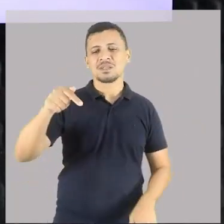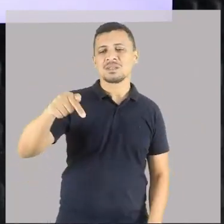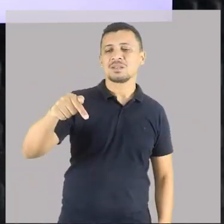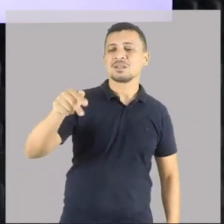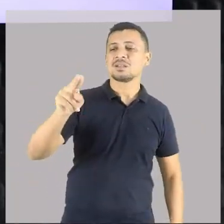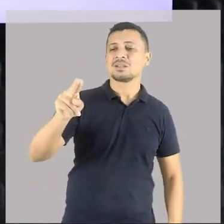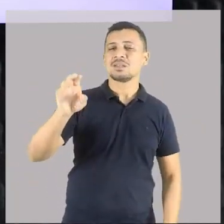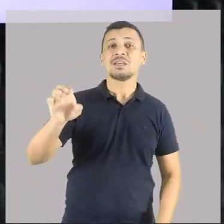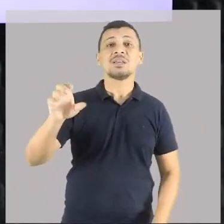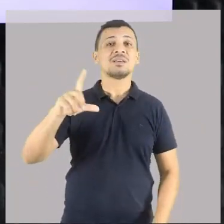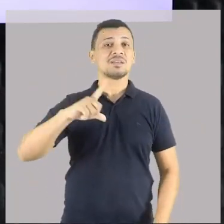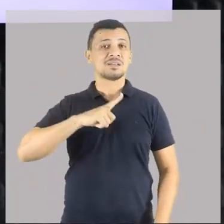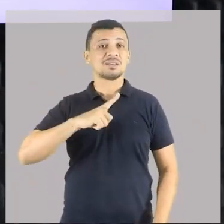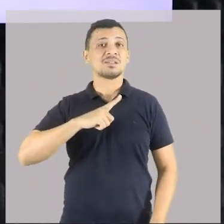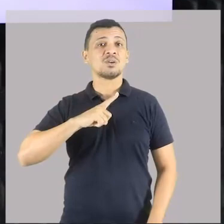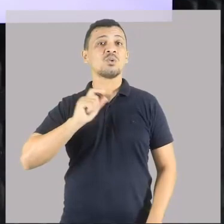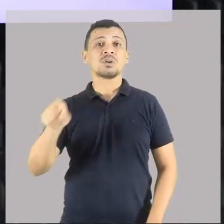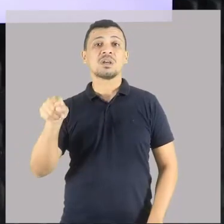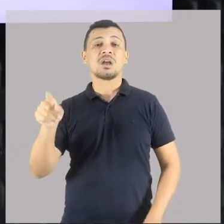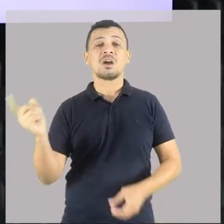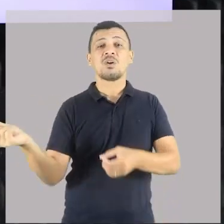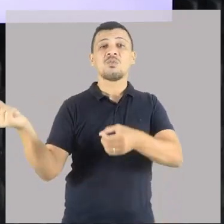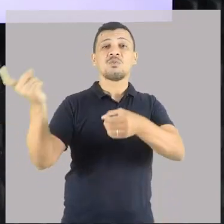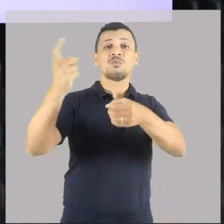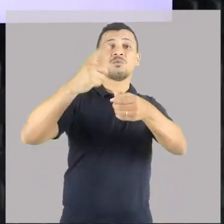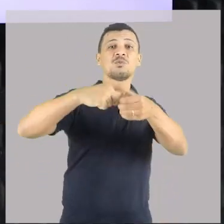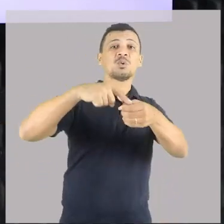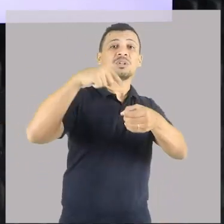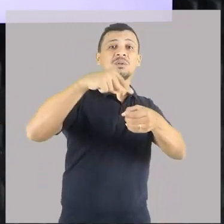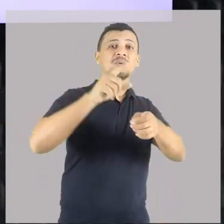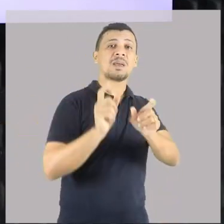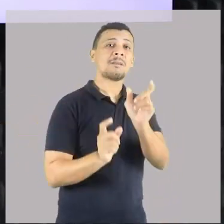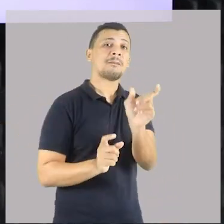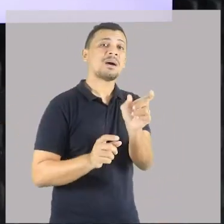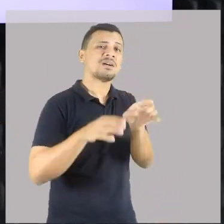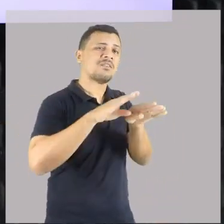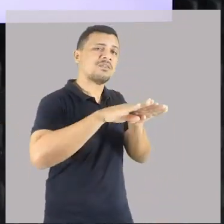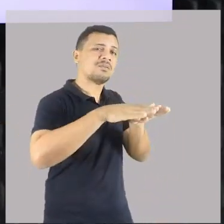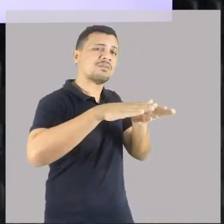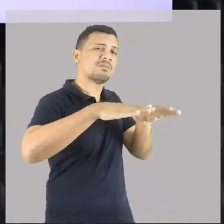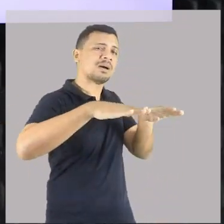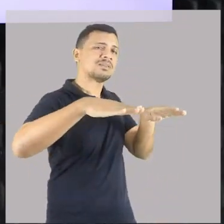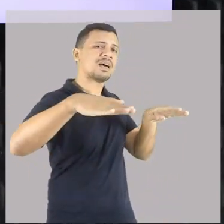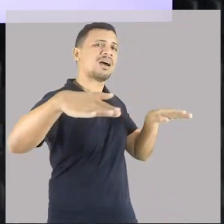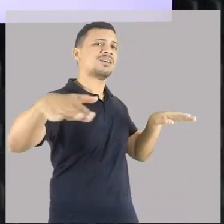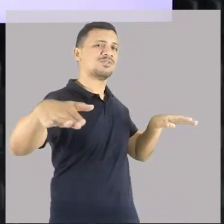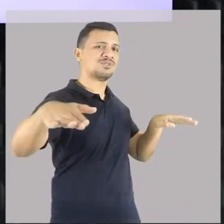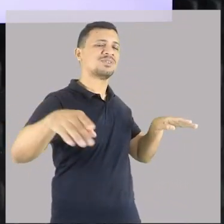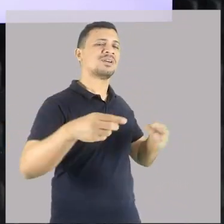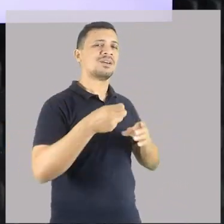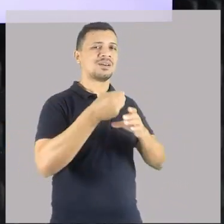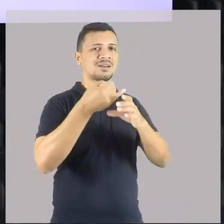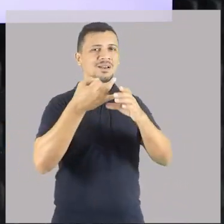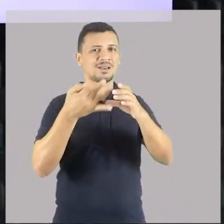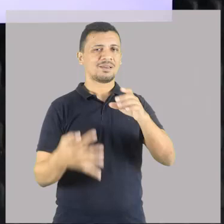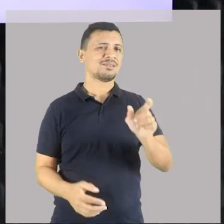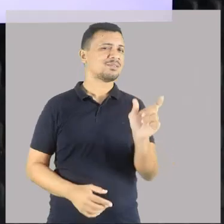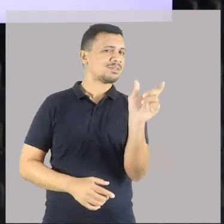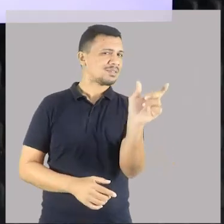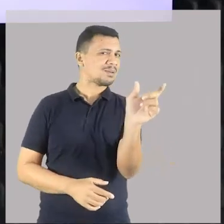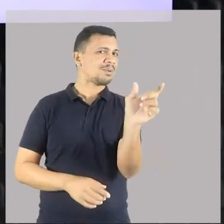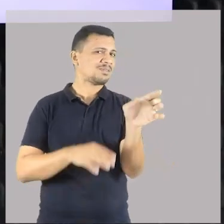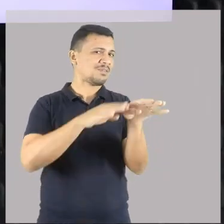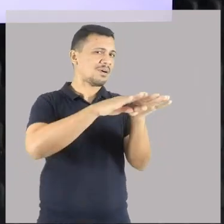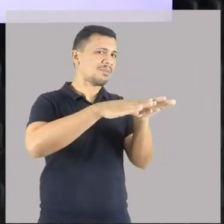uma oração que está retomando o termo paisagem. Está caracterizando o termo paisagem.